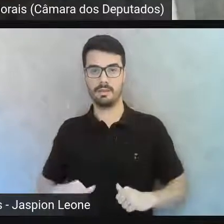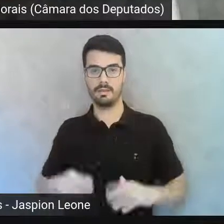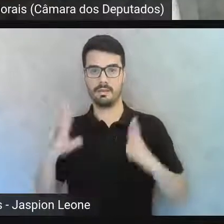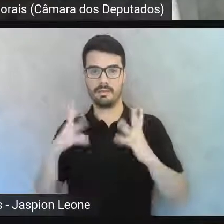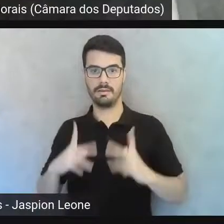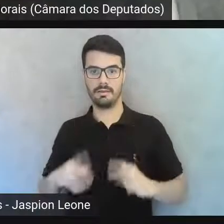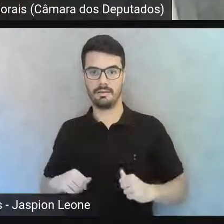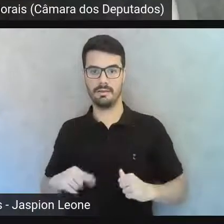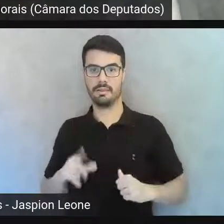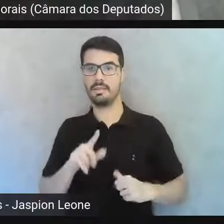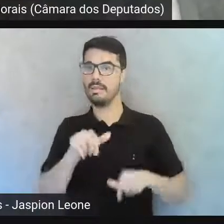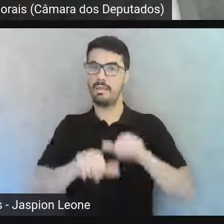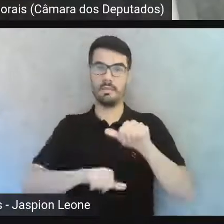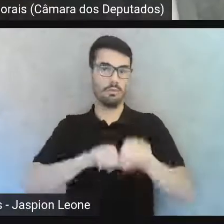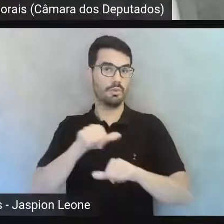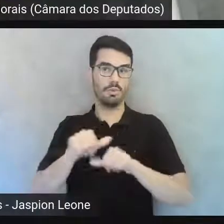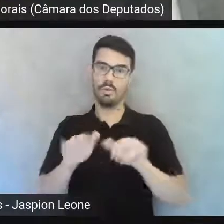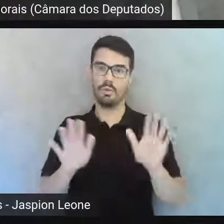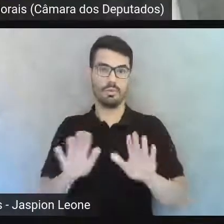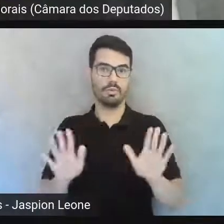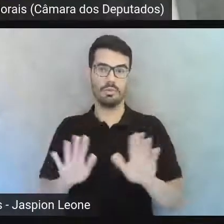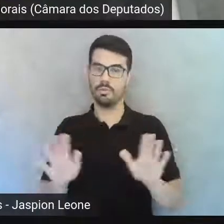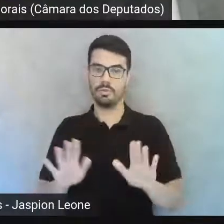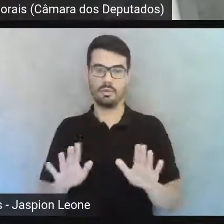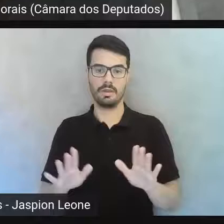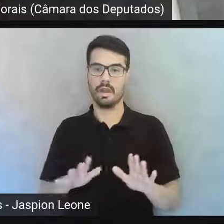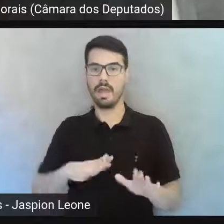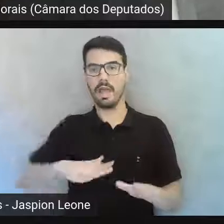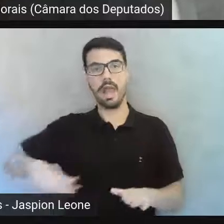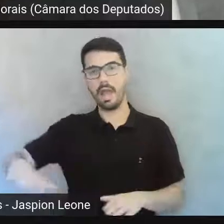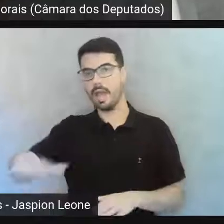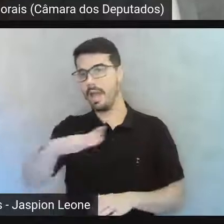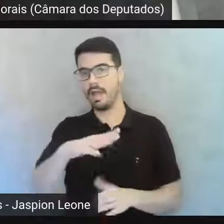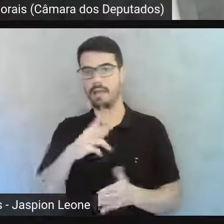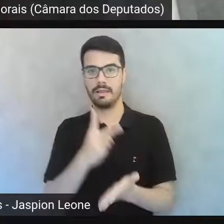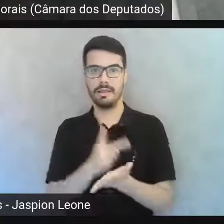não mudou, a área é a mesma.